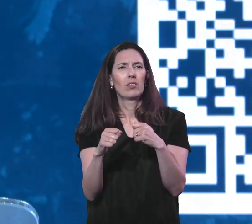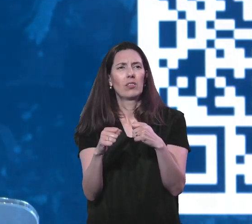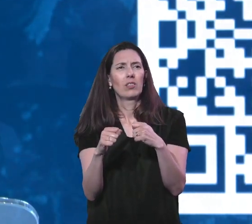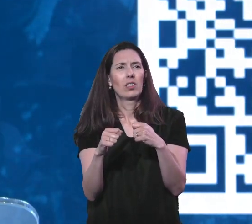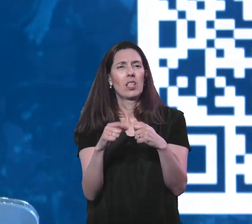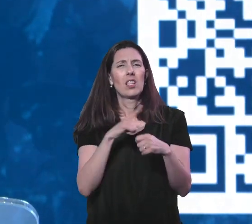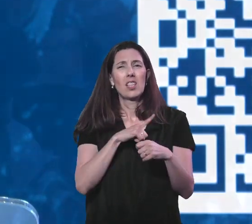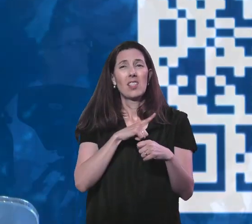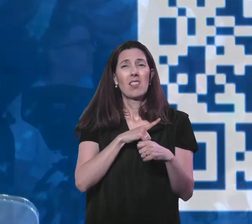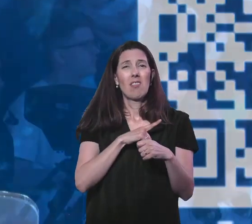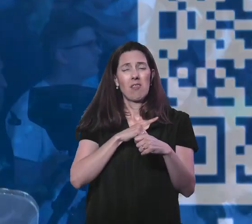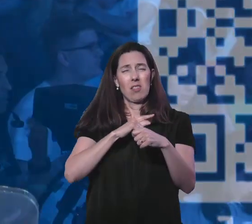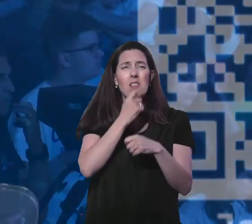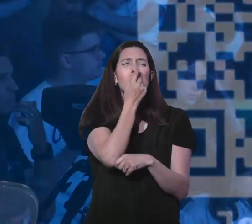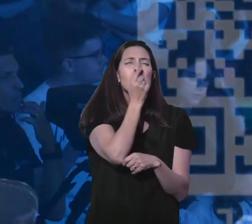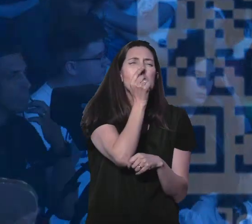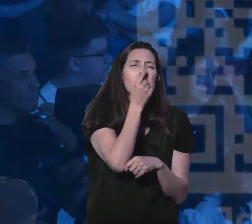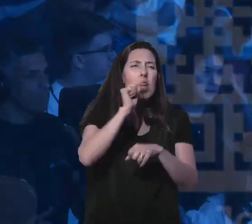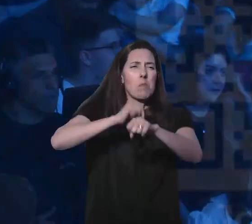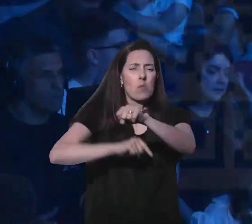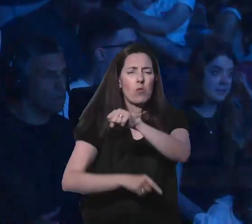500 metros a mais.